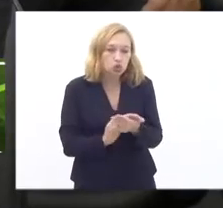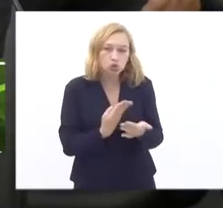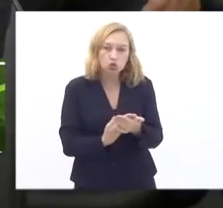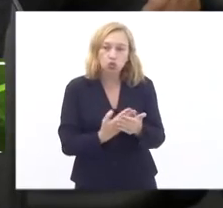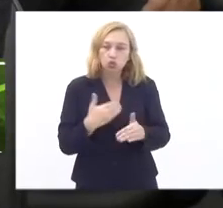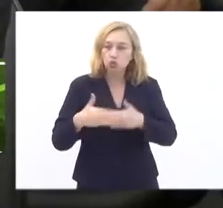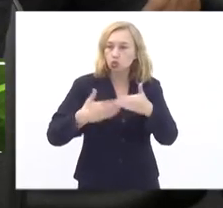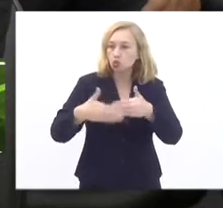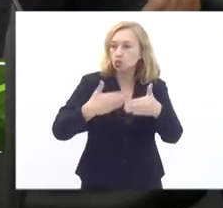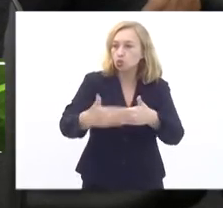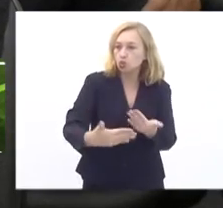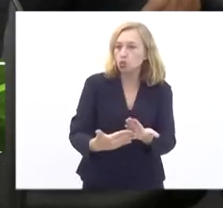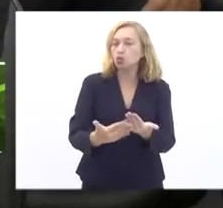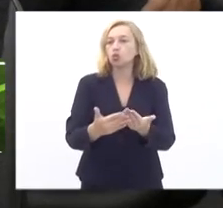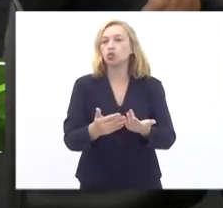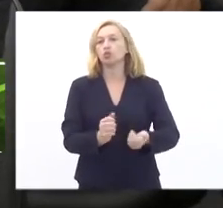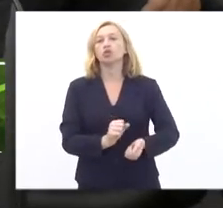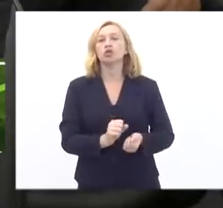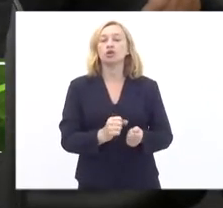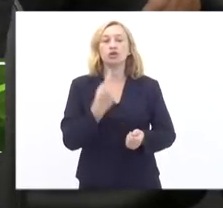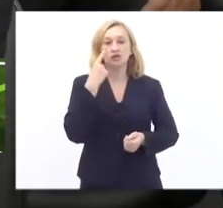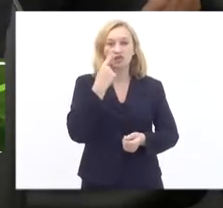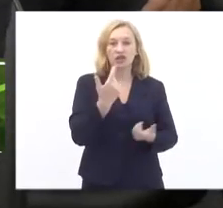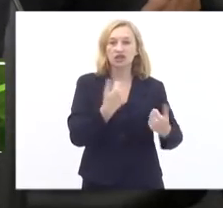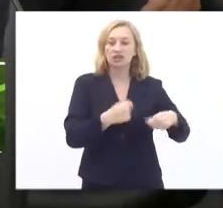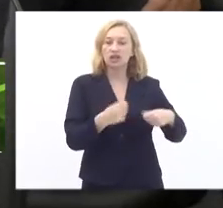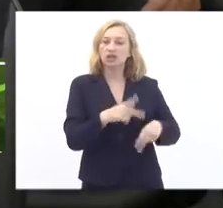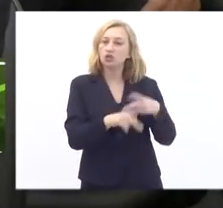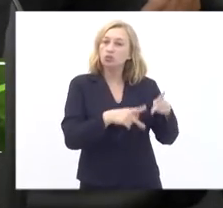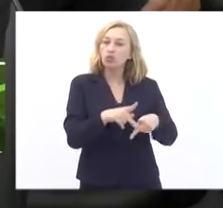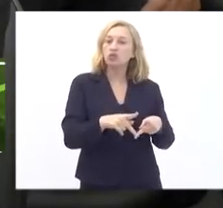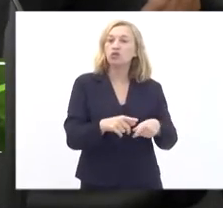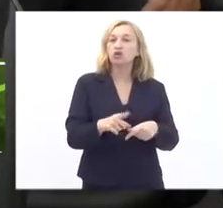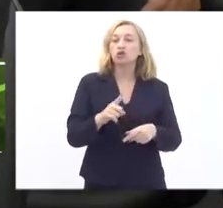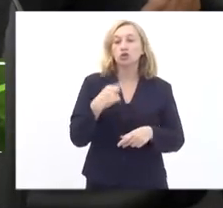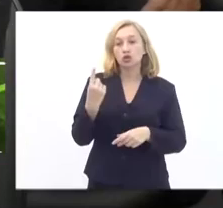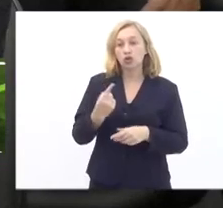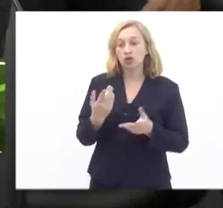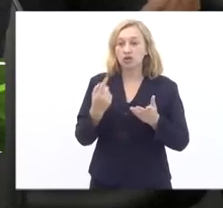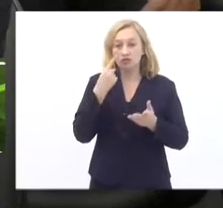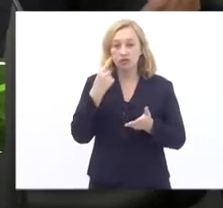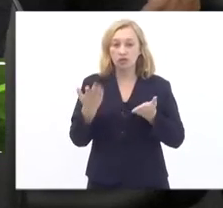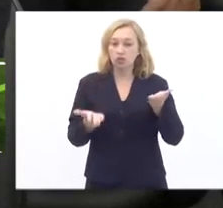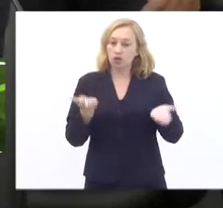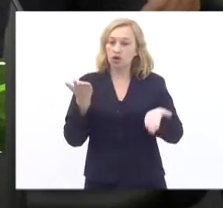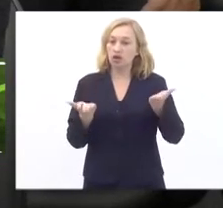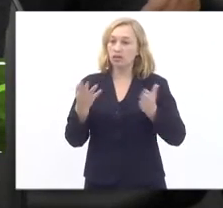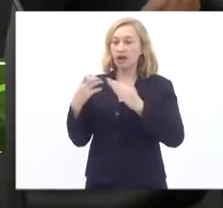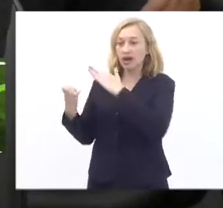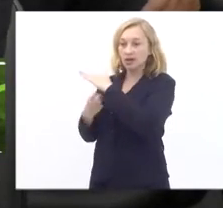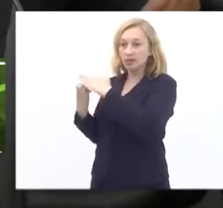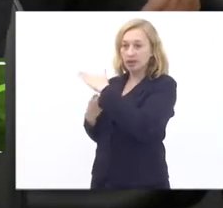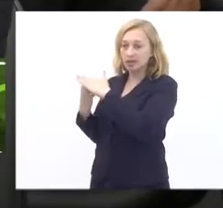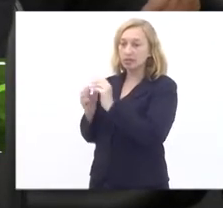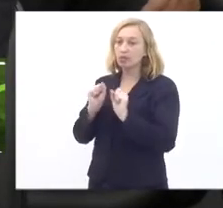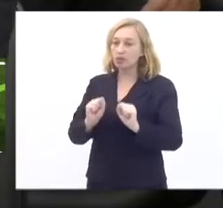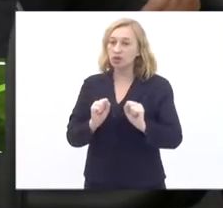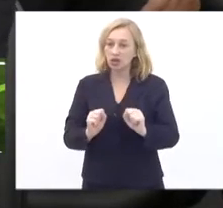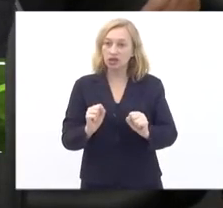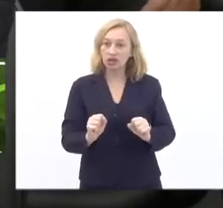longo do tempo, olhando o poder aquisitivo. Nós olhamos como equilibrar a concessionária para poder